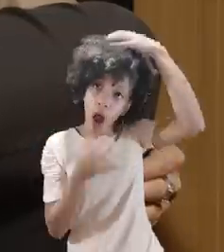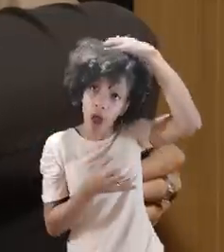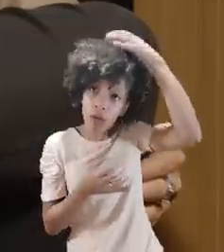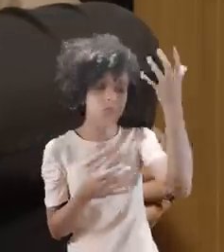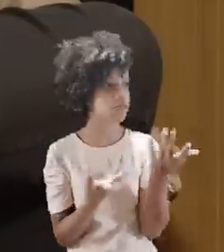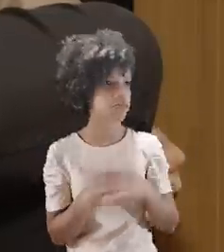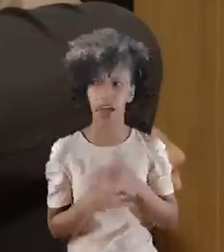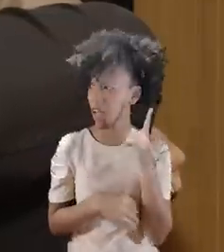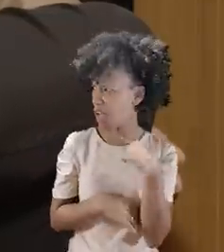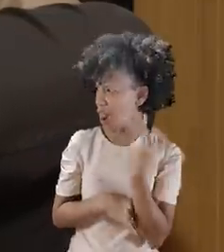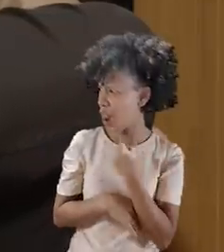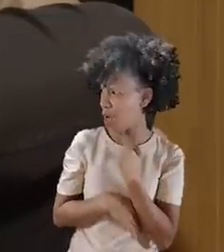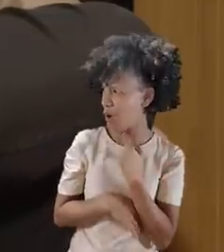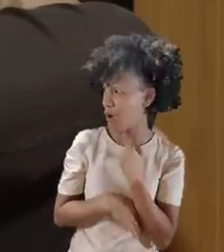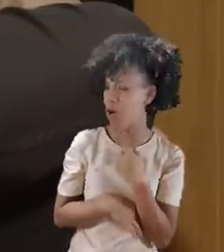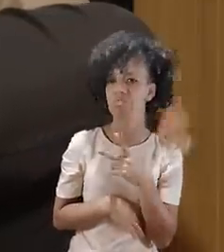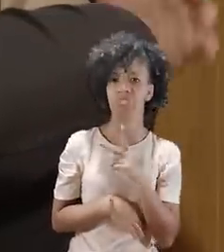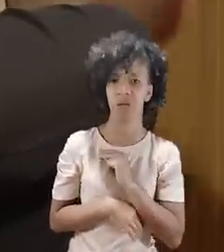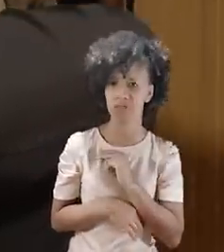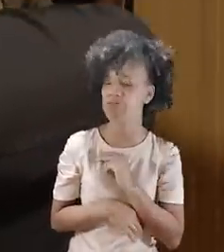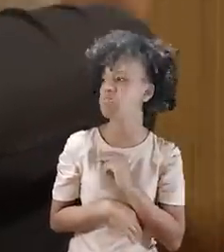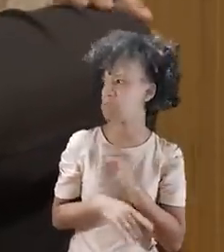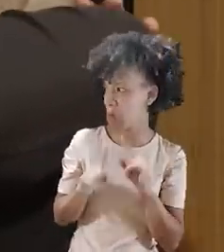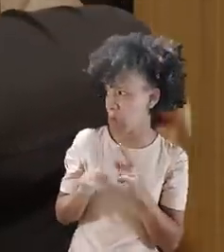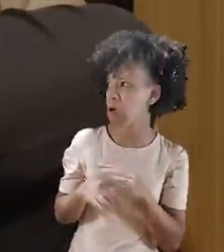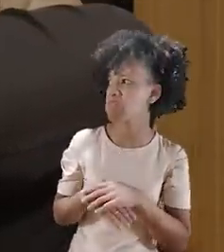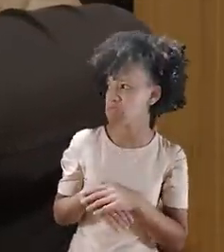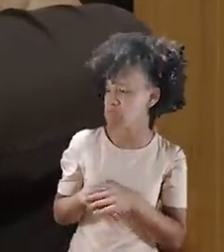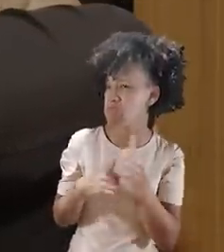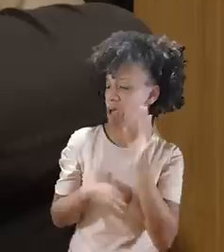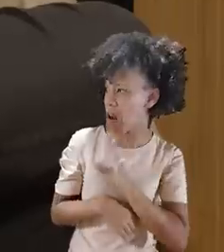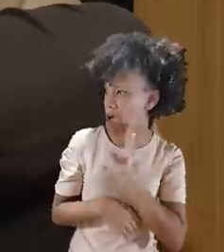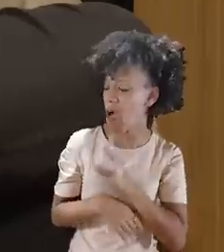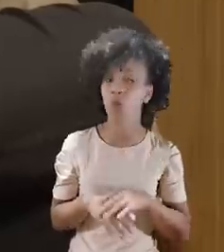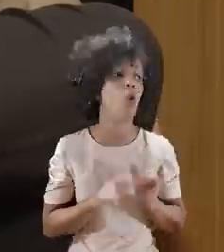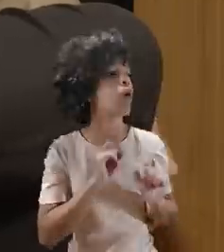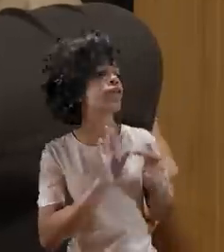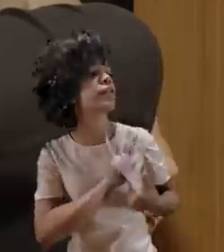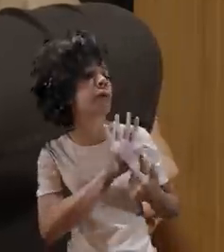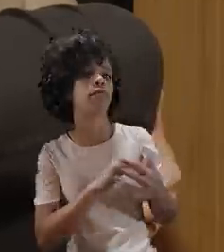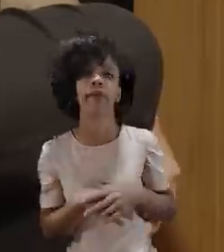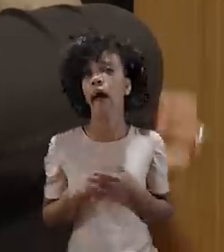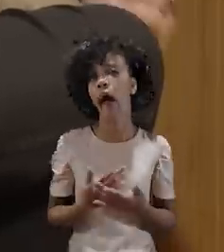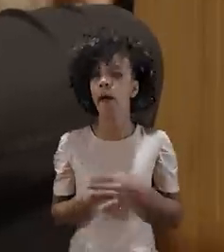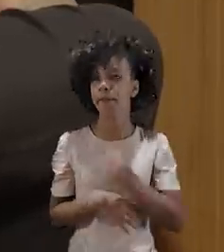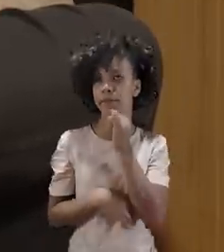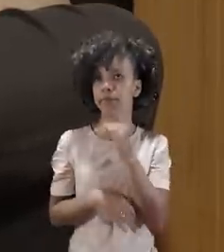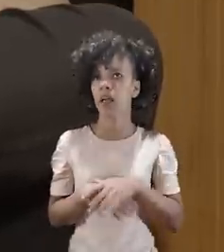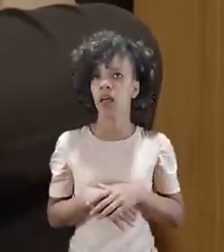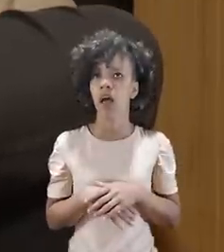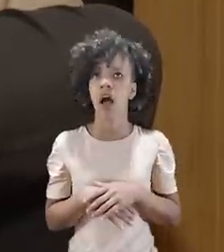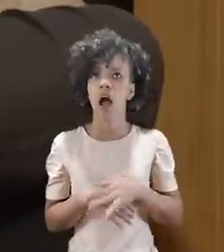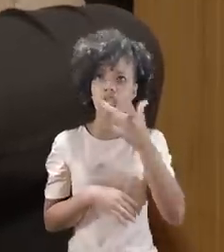parte de cima que louco isso então muito que que você quer aparecer mano que que você pode aparecer aí eu quero parecer uma